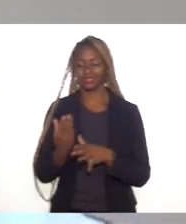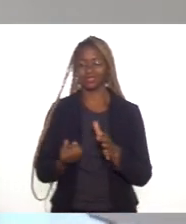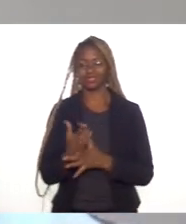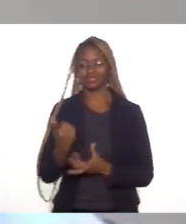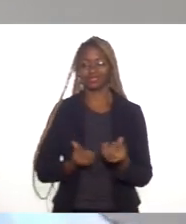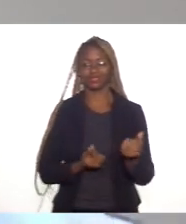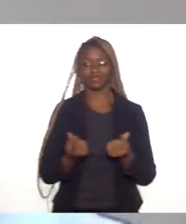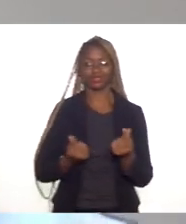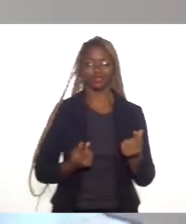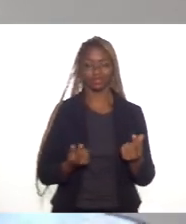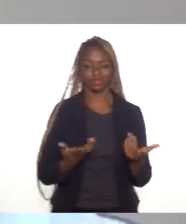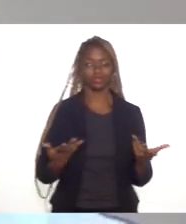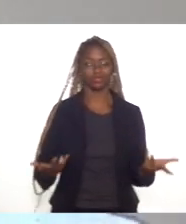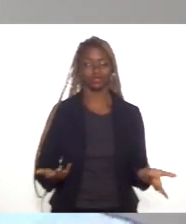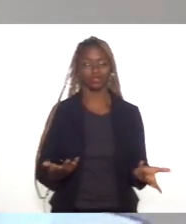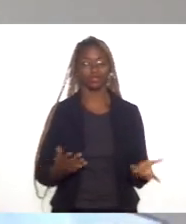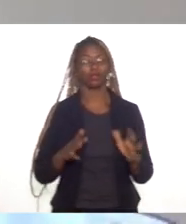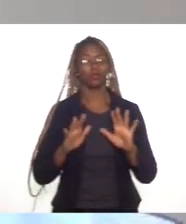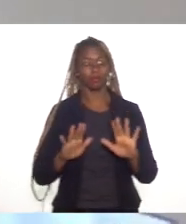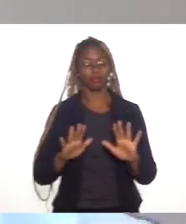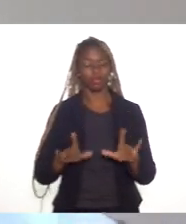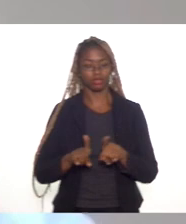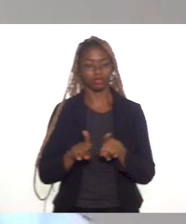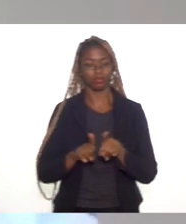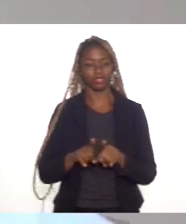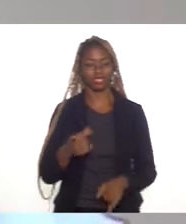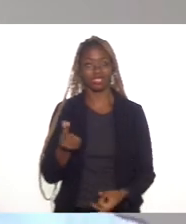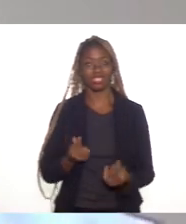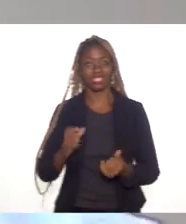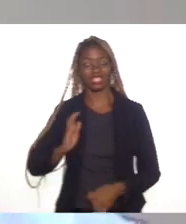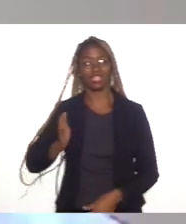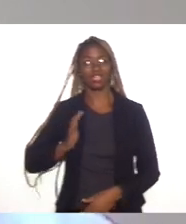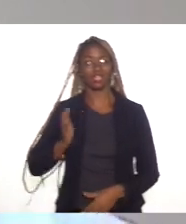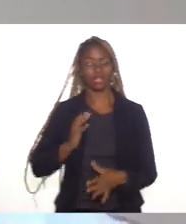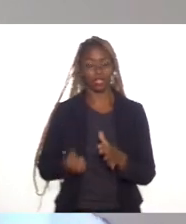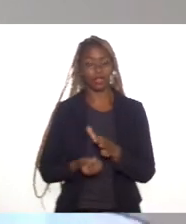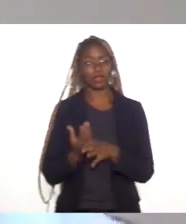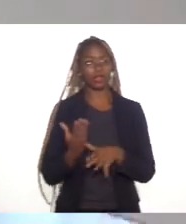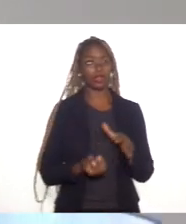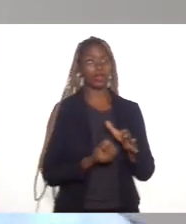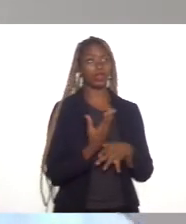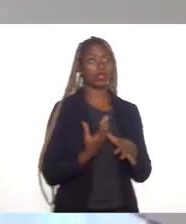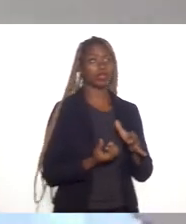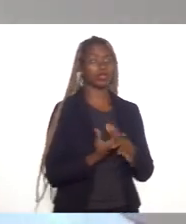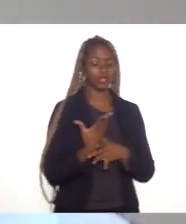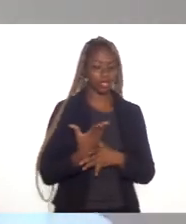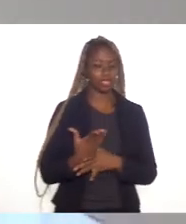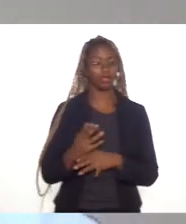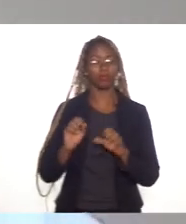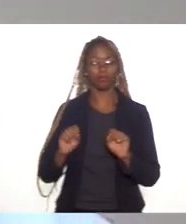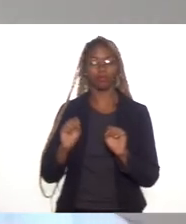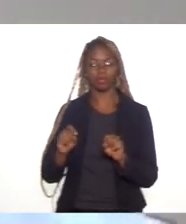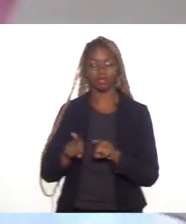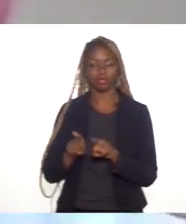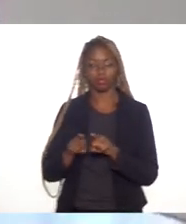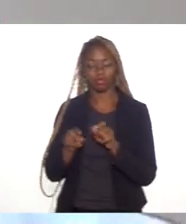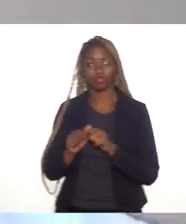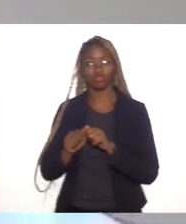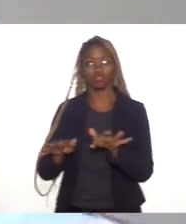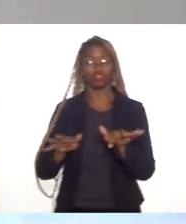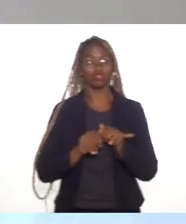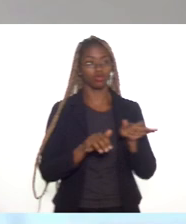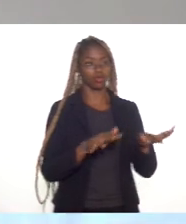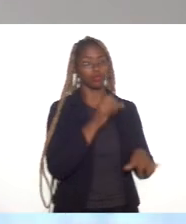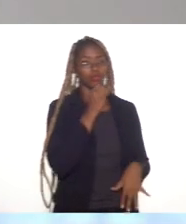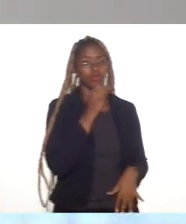mas também ter política e planejamento para que essa riqueza gerada, essas receitas geradas, possam redundar em redistribuição, na nossa Zona